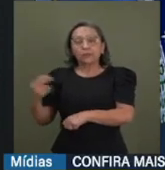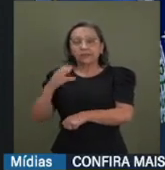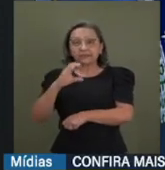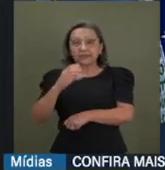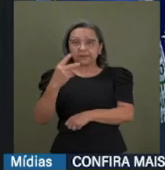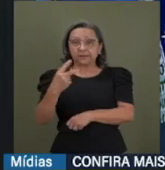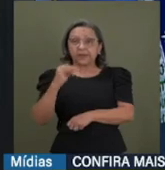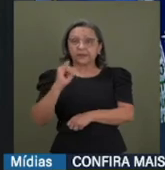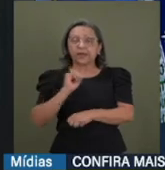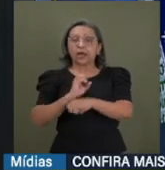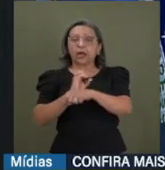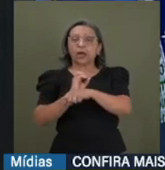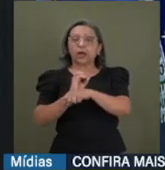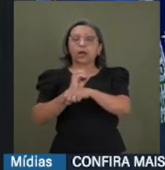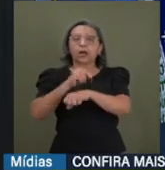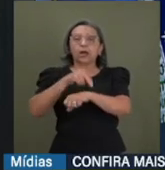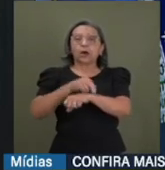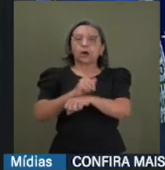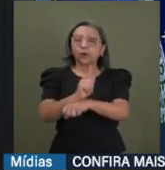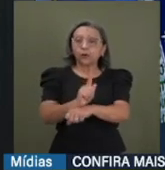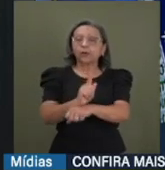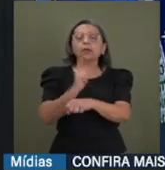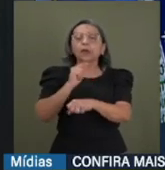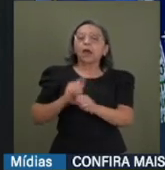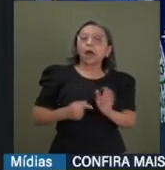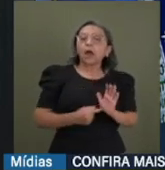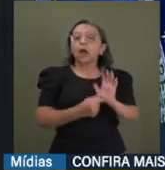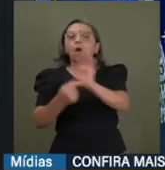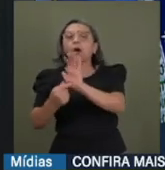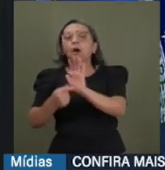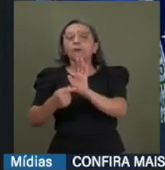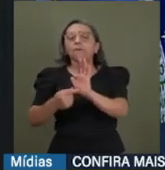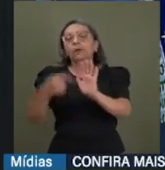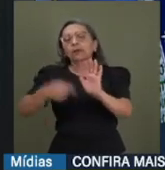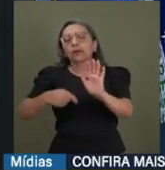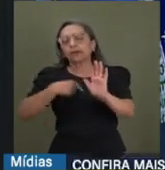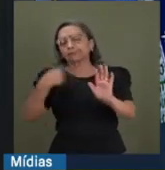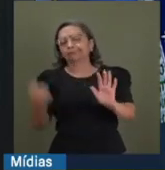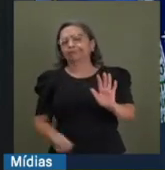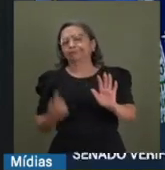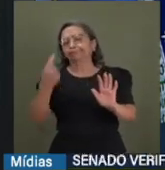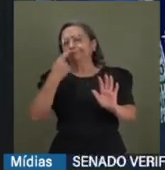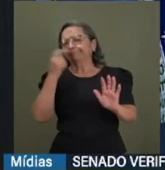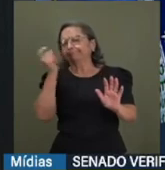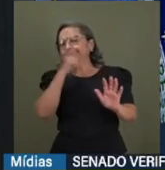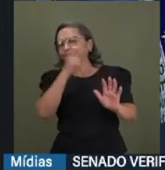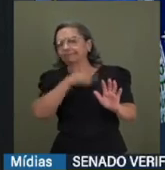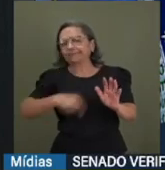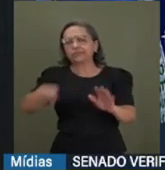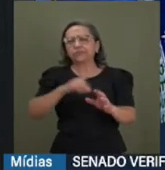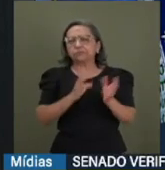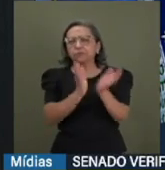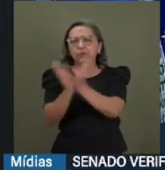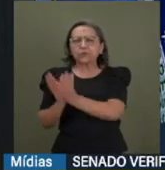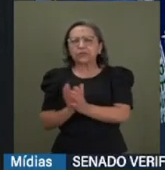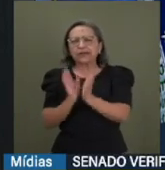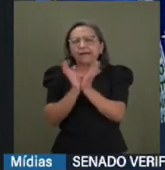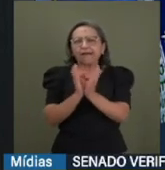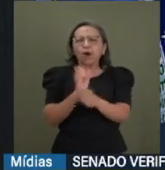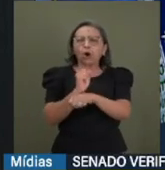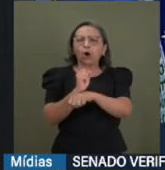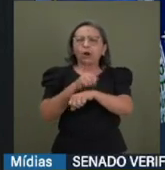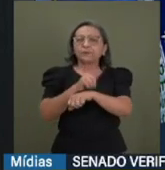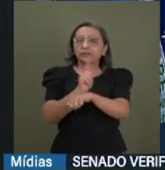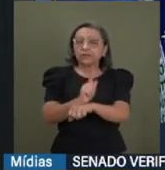ONGs, que ajudou a mostrar para o Brasil a hipocrisia de ONGs macumunadas com